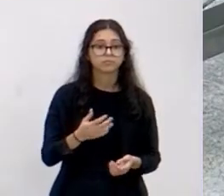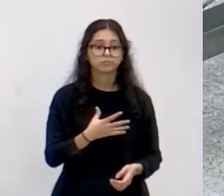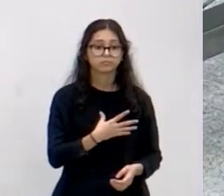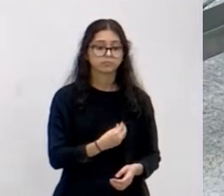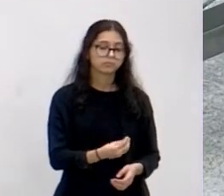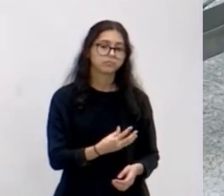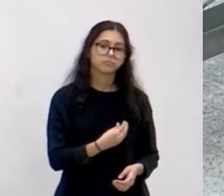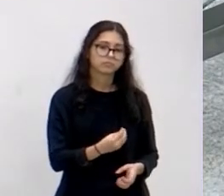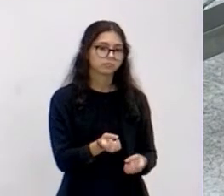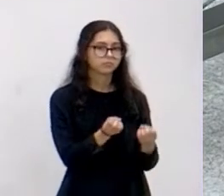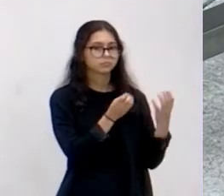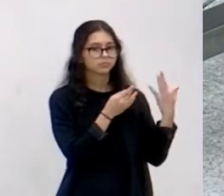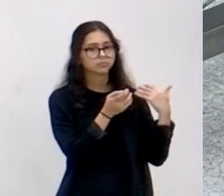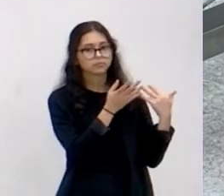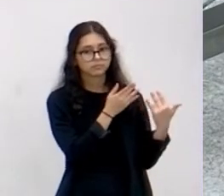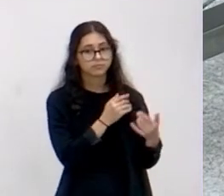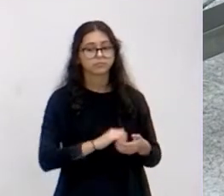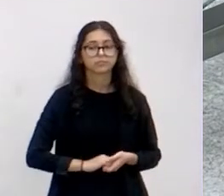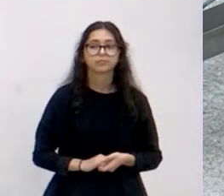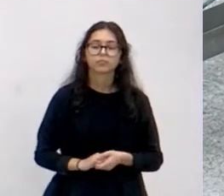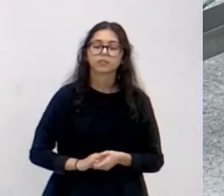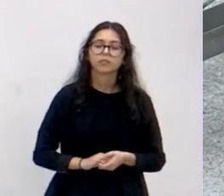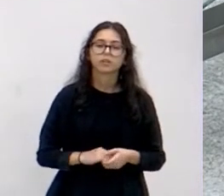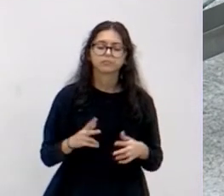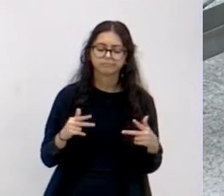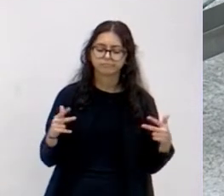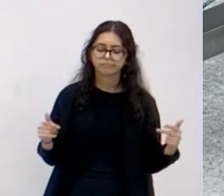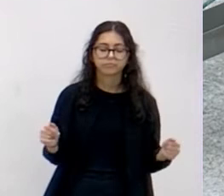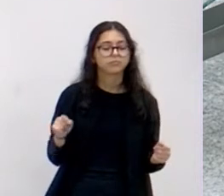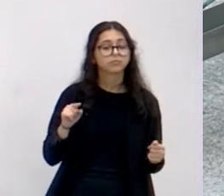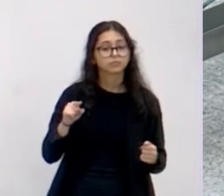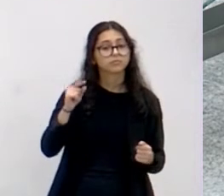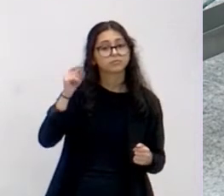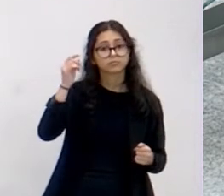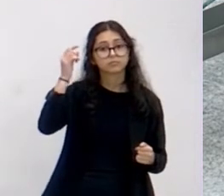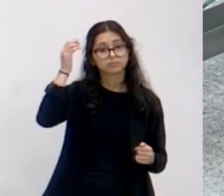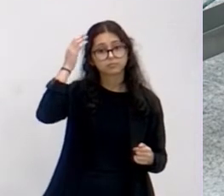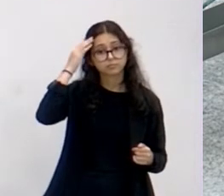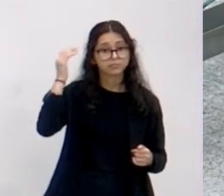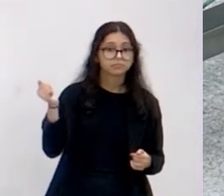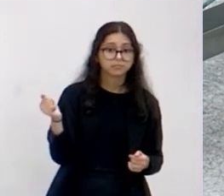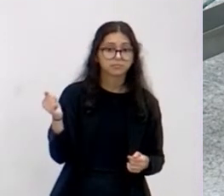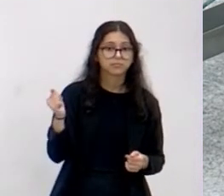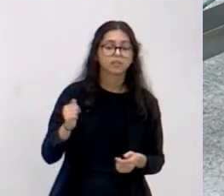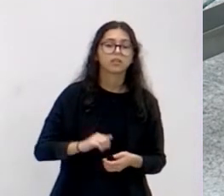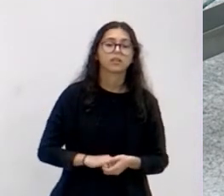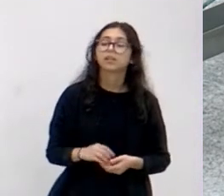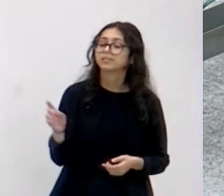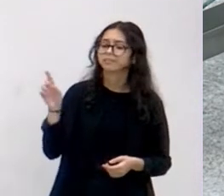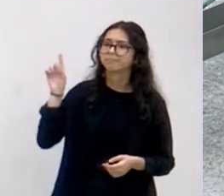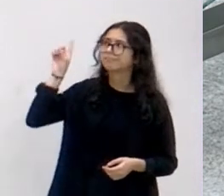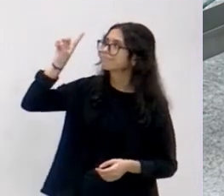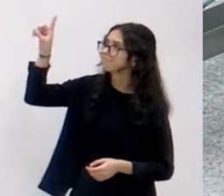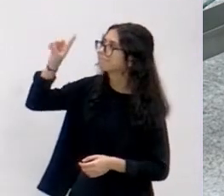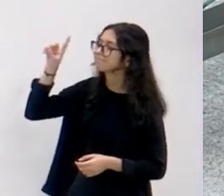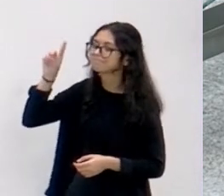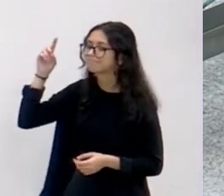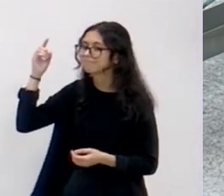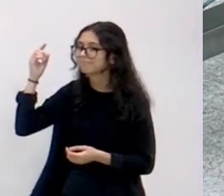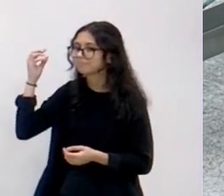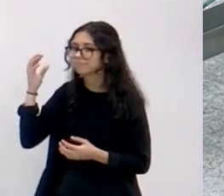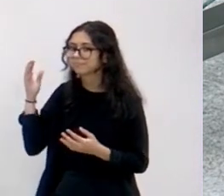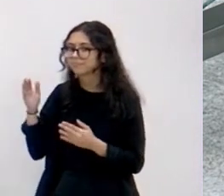lhe dizer a tem que ser outras coisas que estão na sua cabeça que Deus nunca lhe pediu você está se consumindo por coisas que